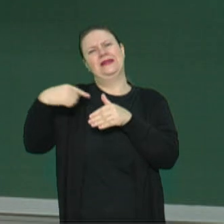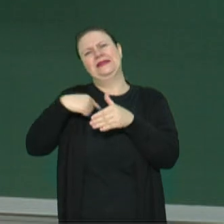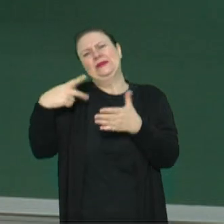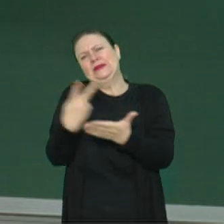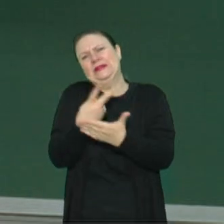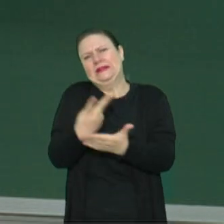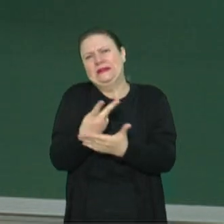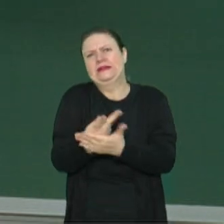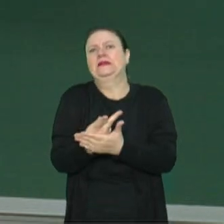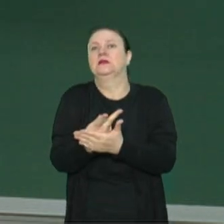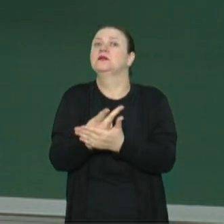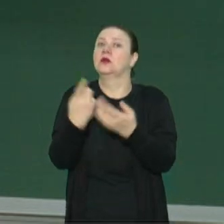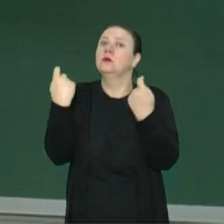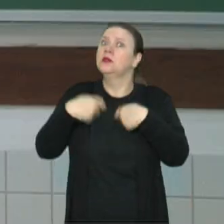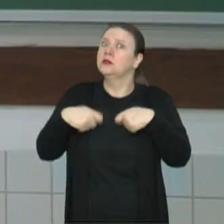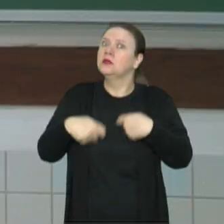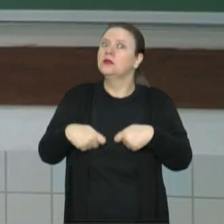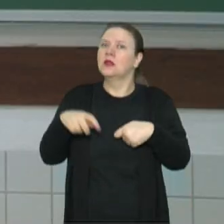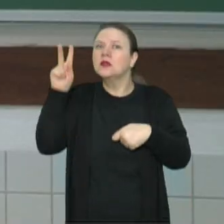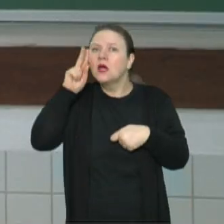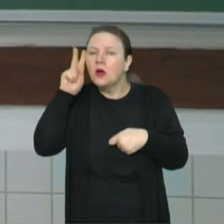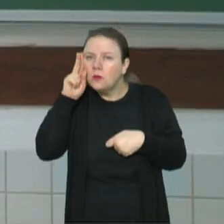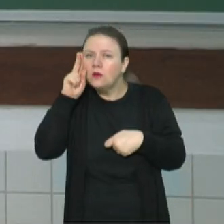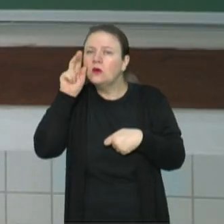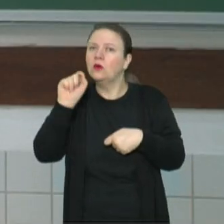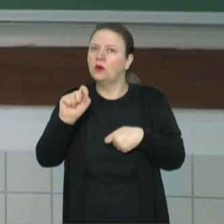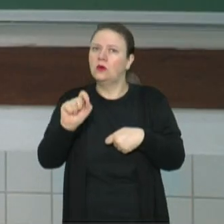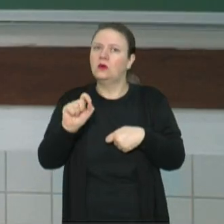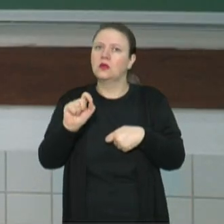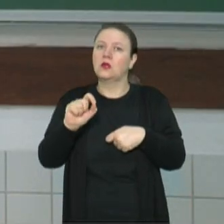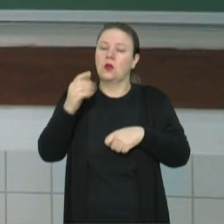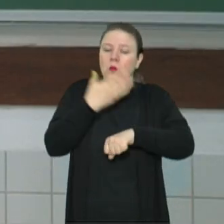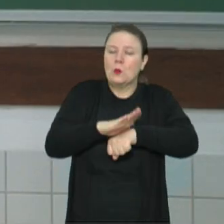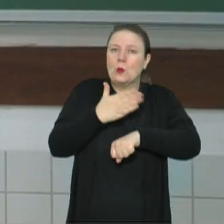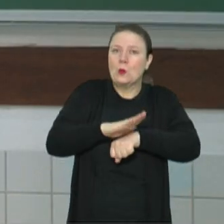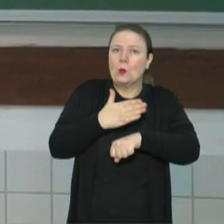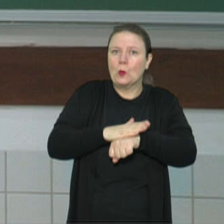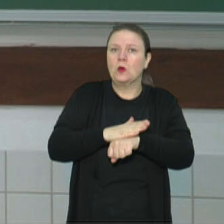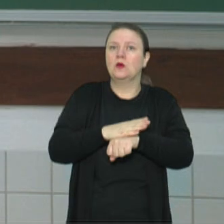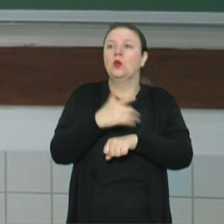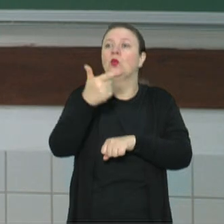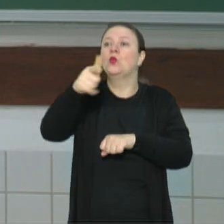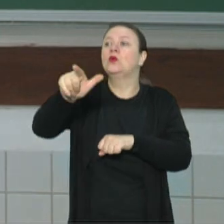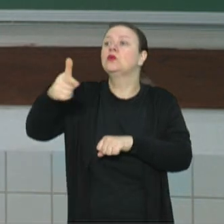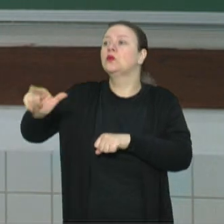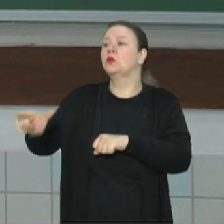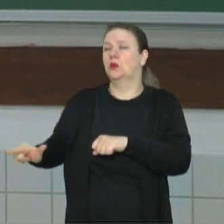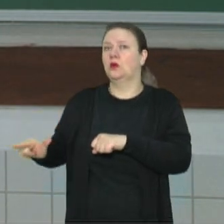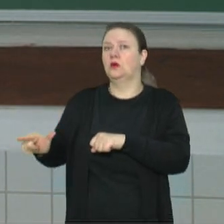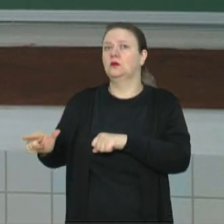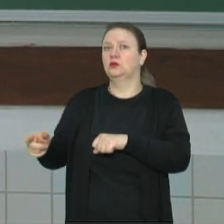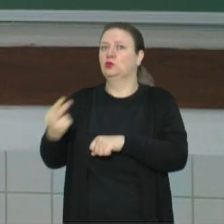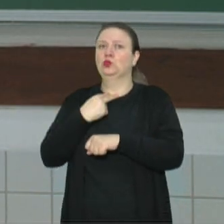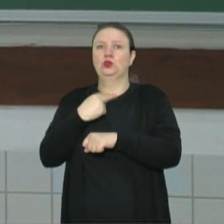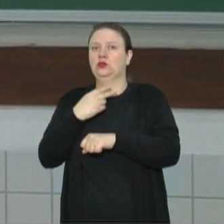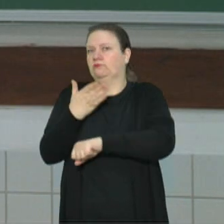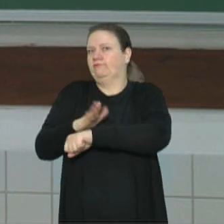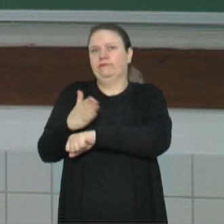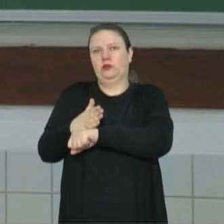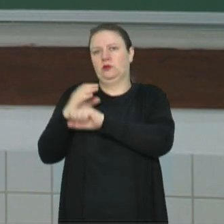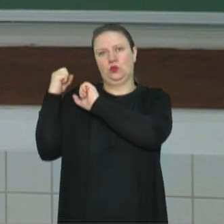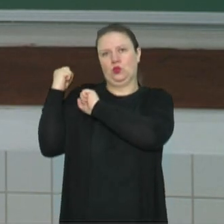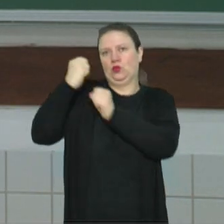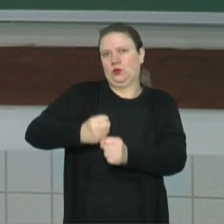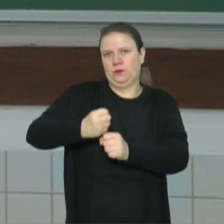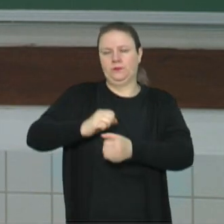retifico essa situação, até o século 19. Lembra lá que os praticantes que não eram japoneses, né, eram punidos com a morte. Então, principalmente